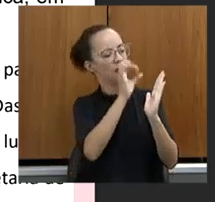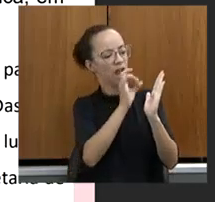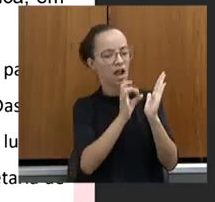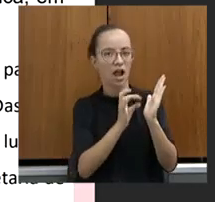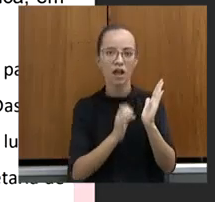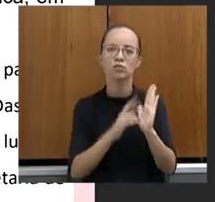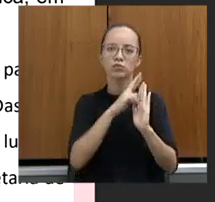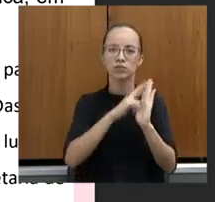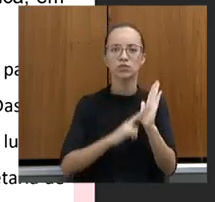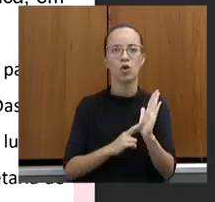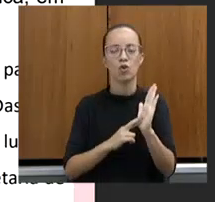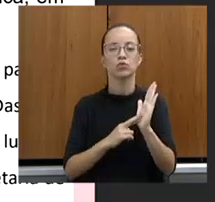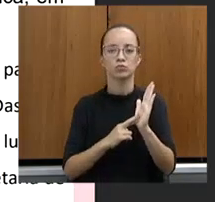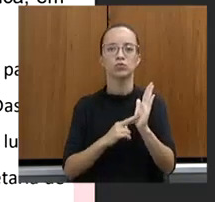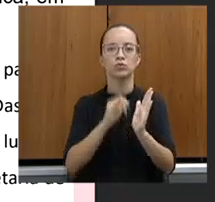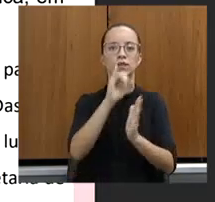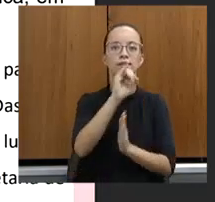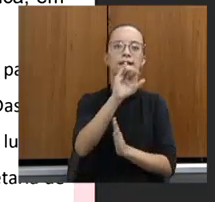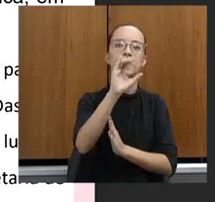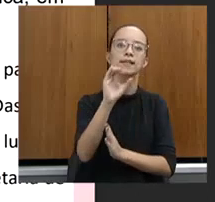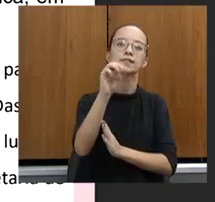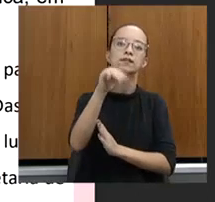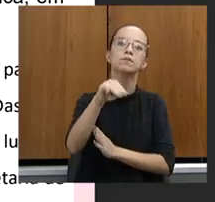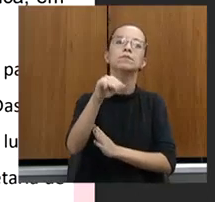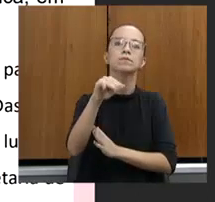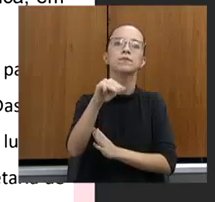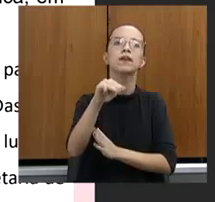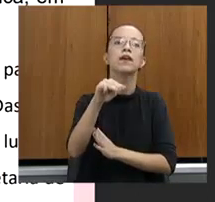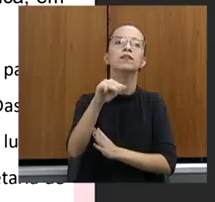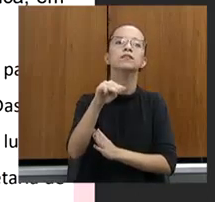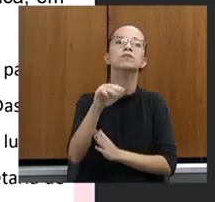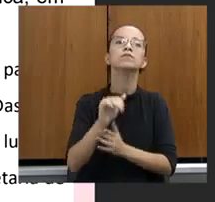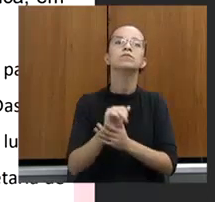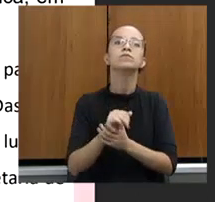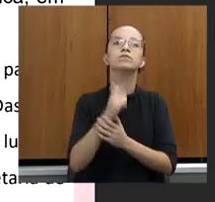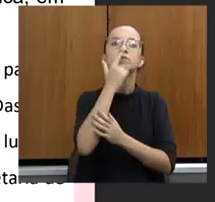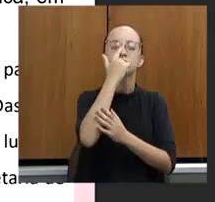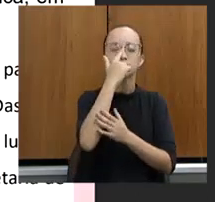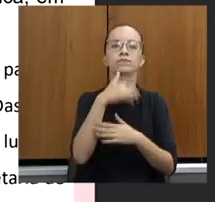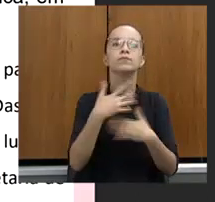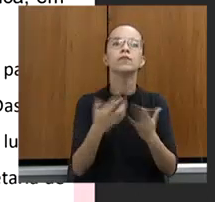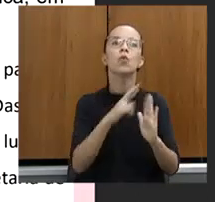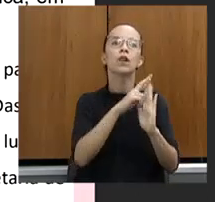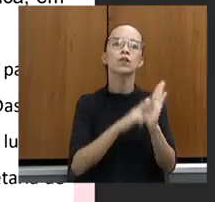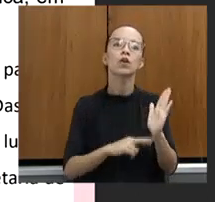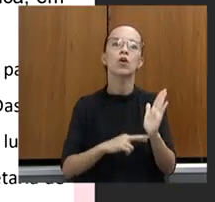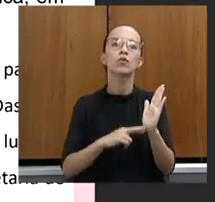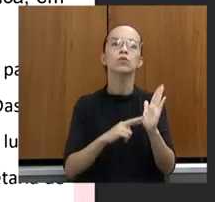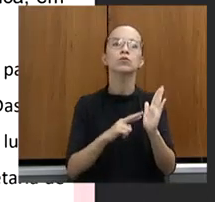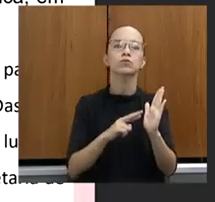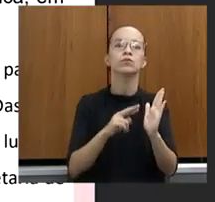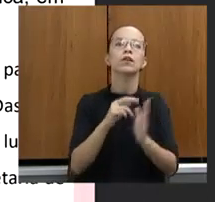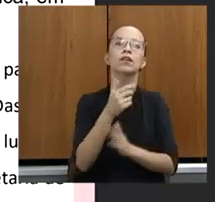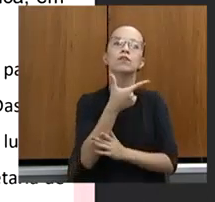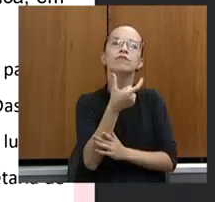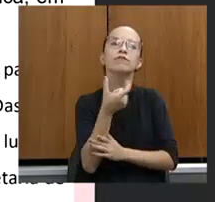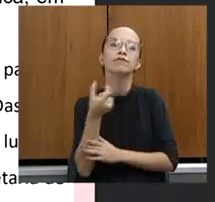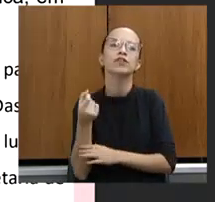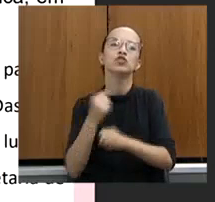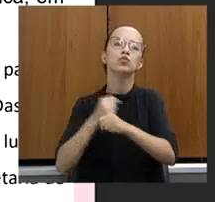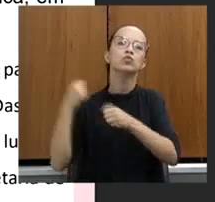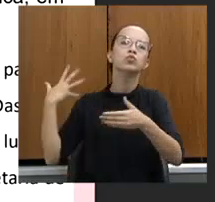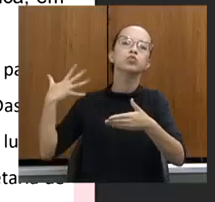relatório de ICMS esse relatório de ICMS ele tem 20 anos né ele